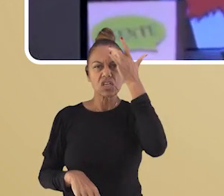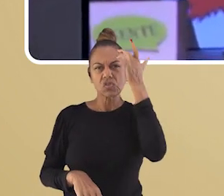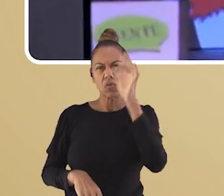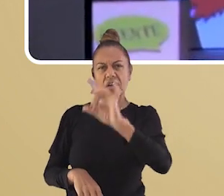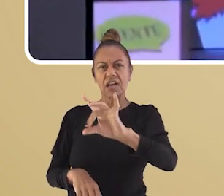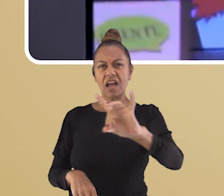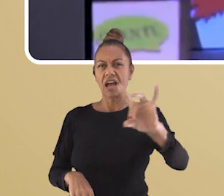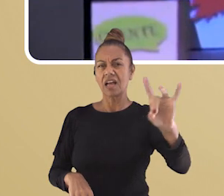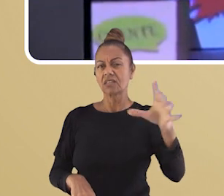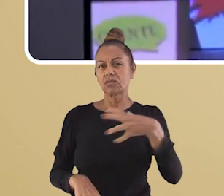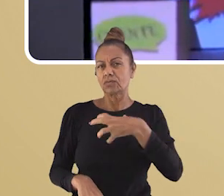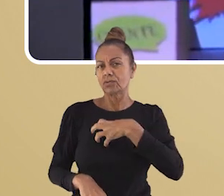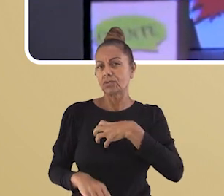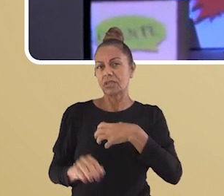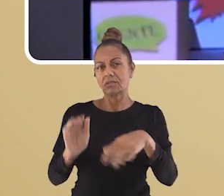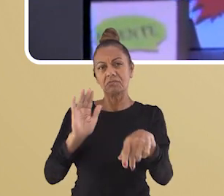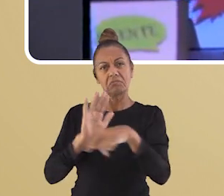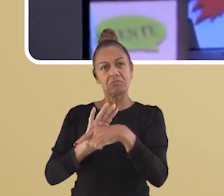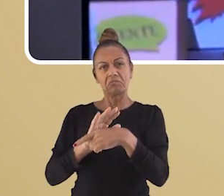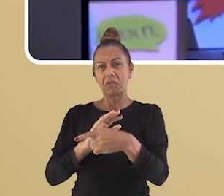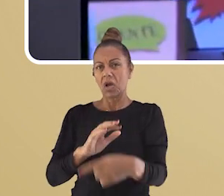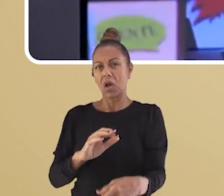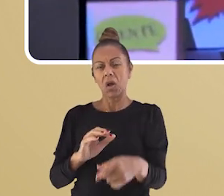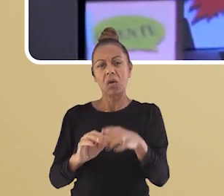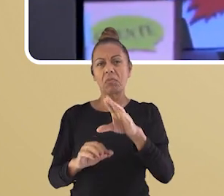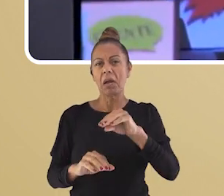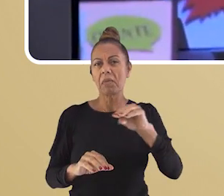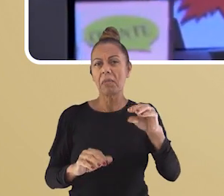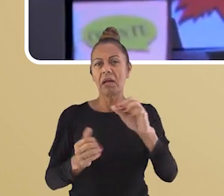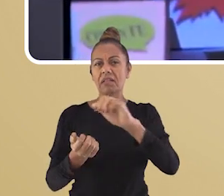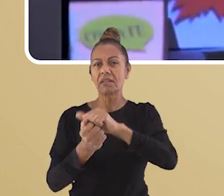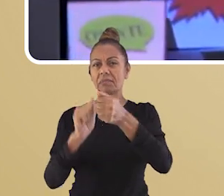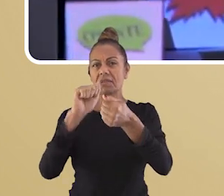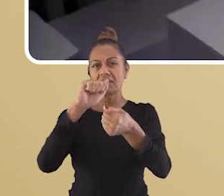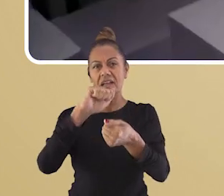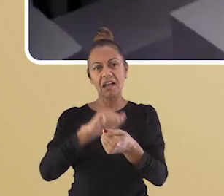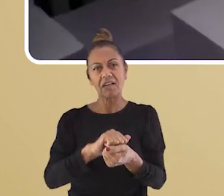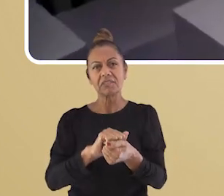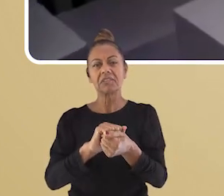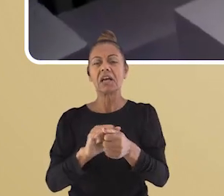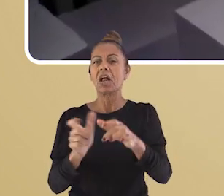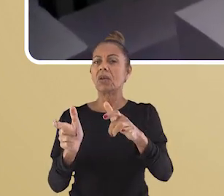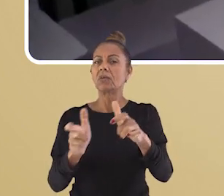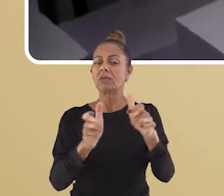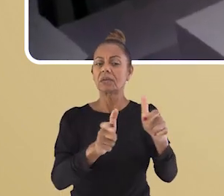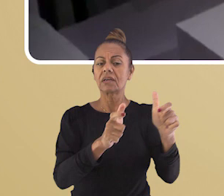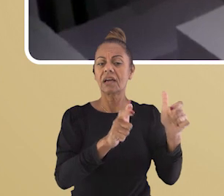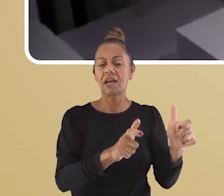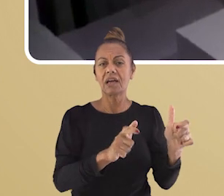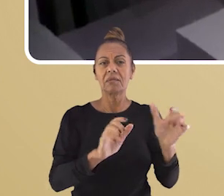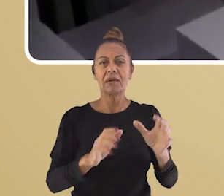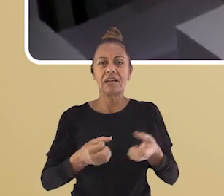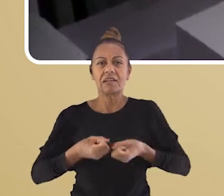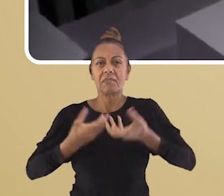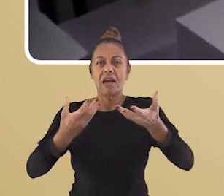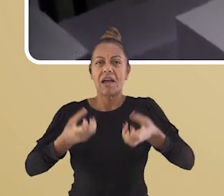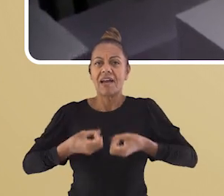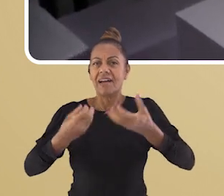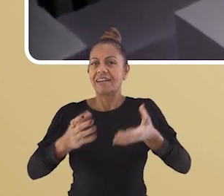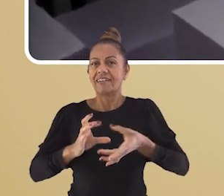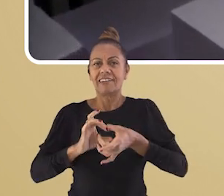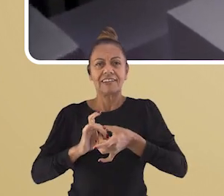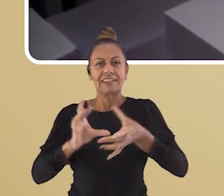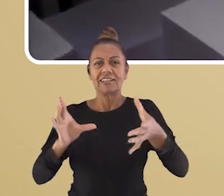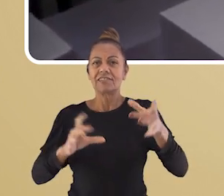tem o seu modo de falar definido pelo meio e adaptável a cada tipo de situação. Mas apesar disso, e da livre expressão ser um direito